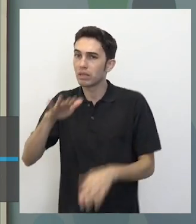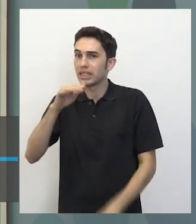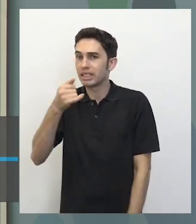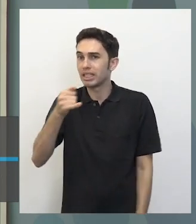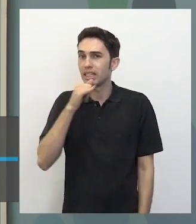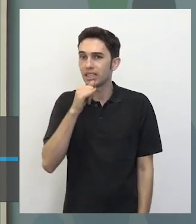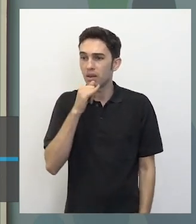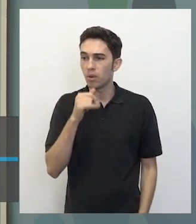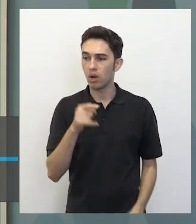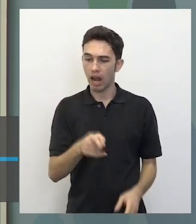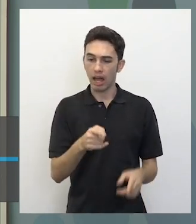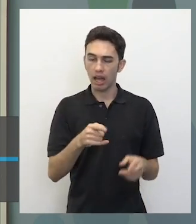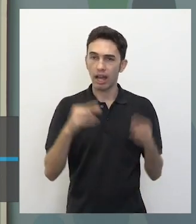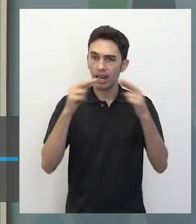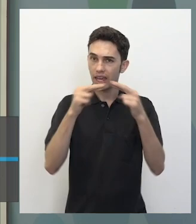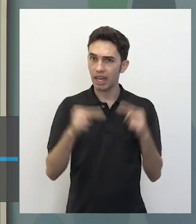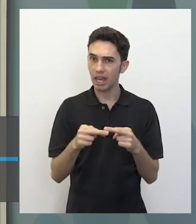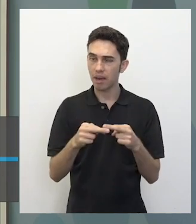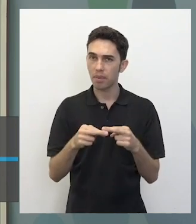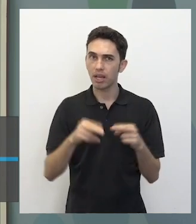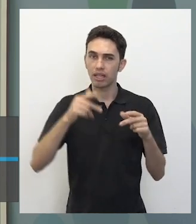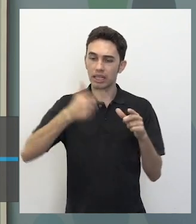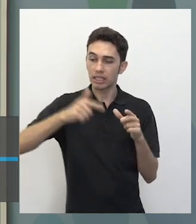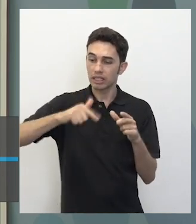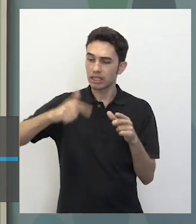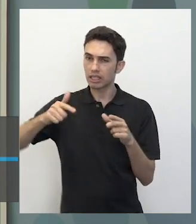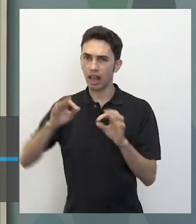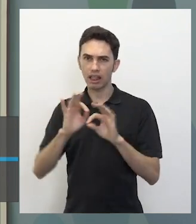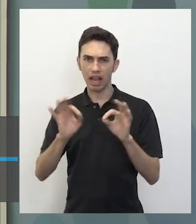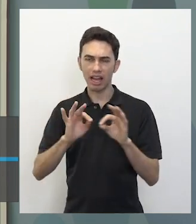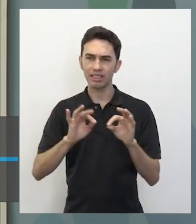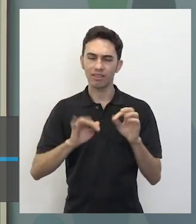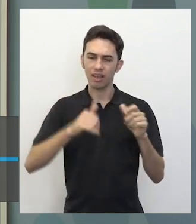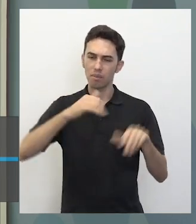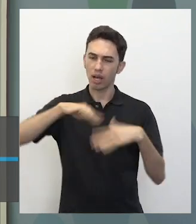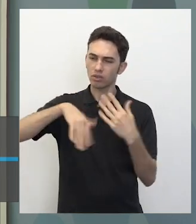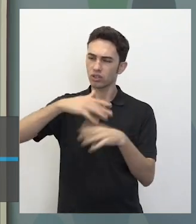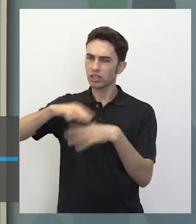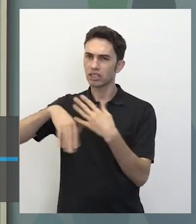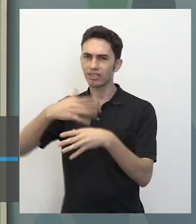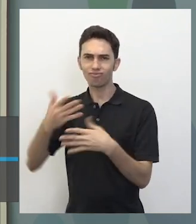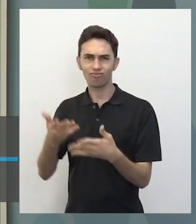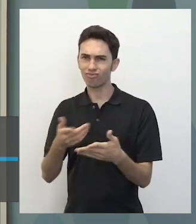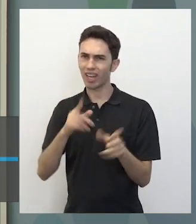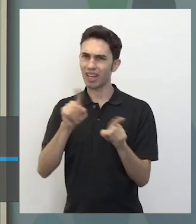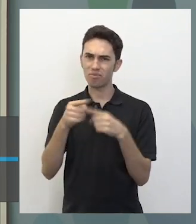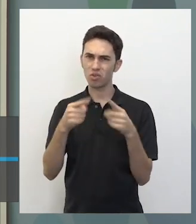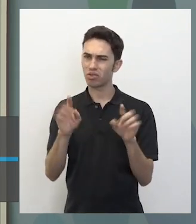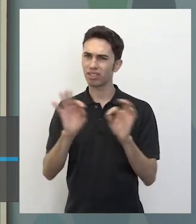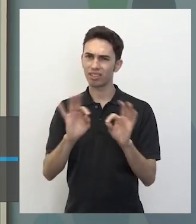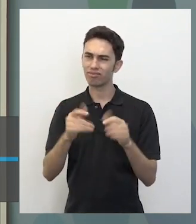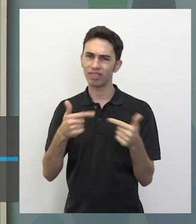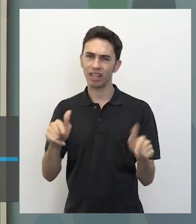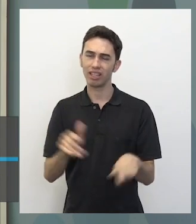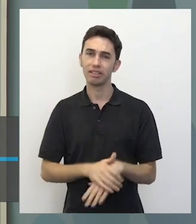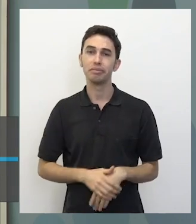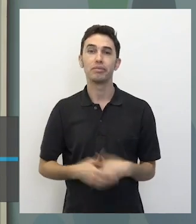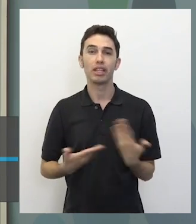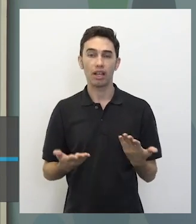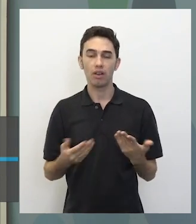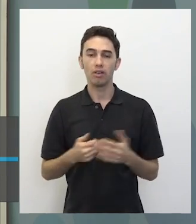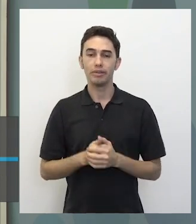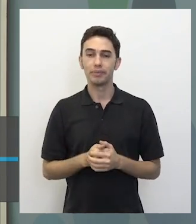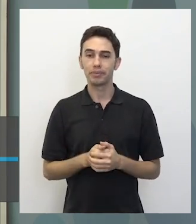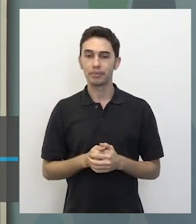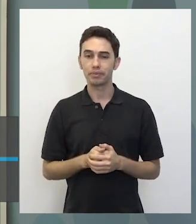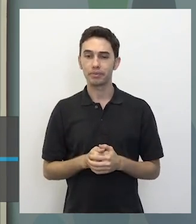rima, acaba comprometendo essa musicalidade. Porque se eu não tenho uma sequência, acaba virando prosa. Né, que é o que acontece.